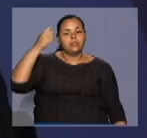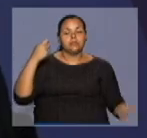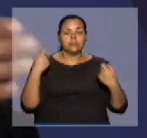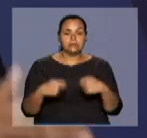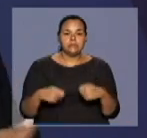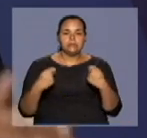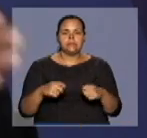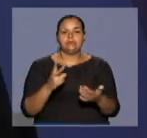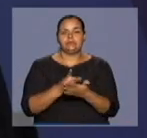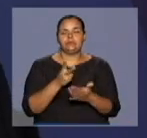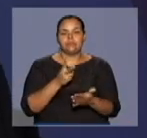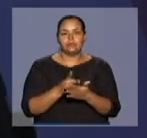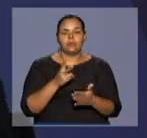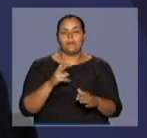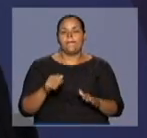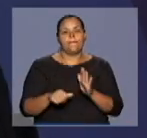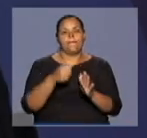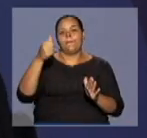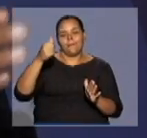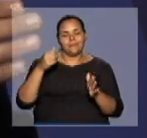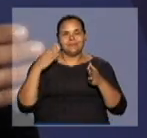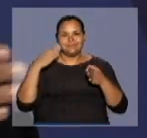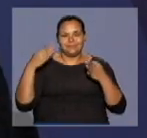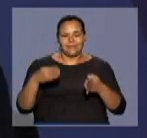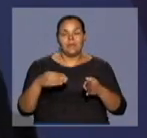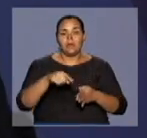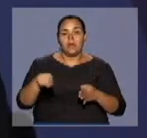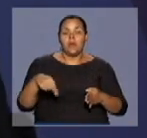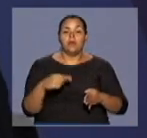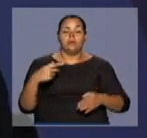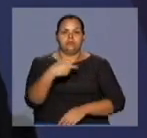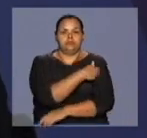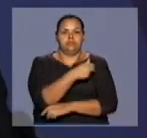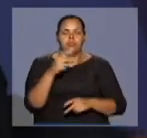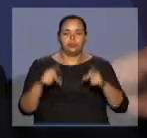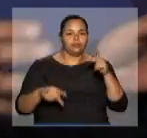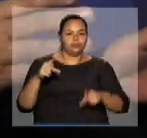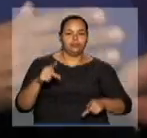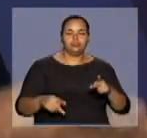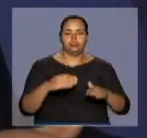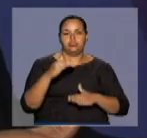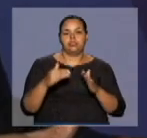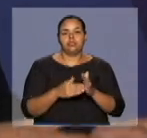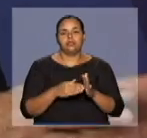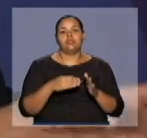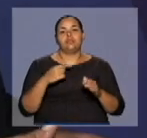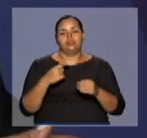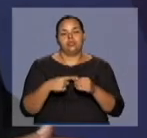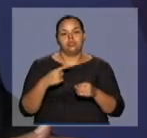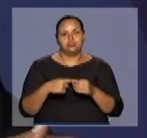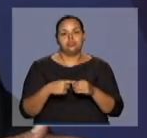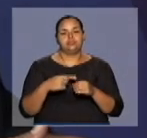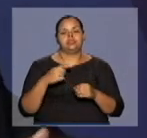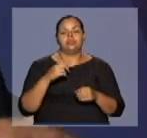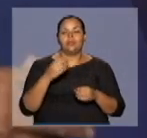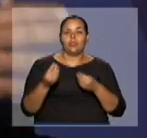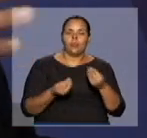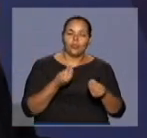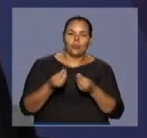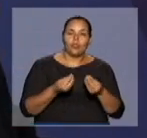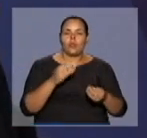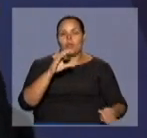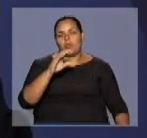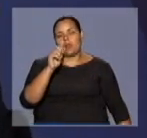eles devem continuar sendo prioridade para a vacinação de toda a população. Aqueles municípios que descreveram casos